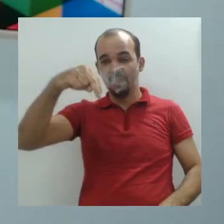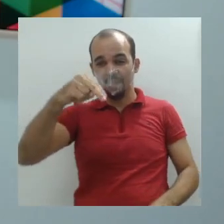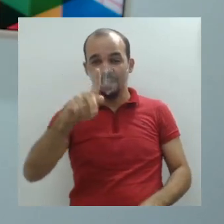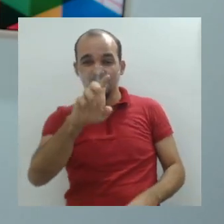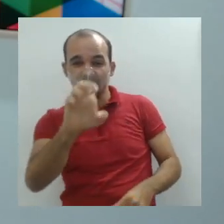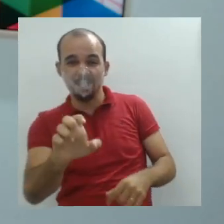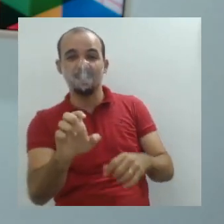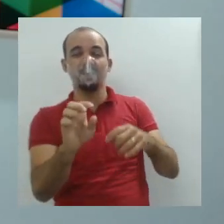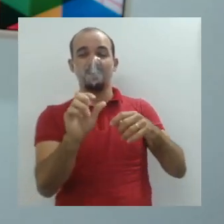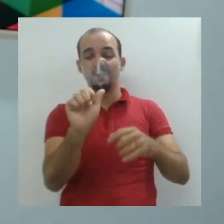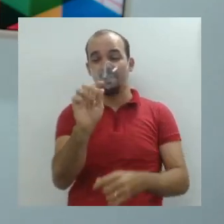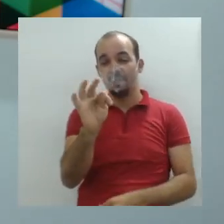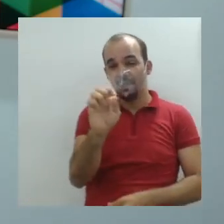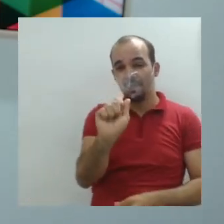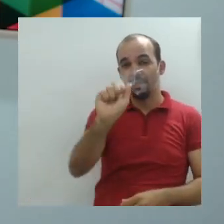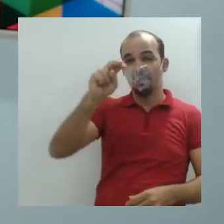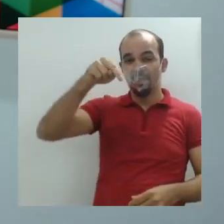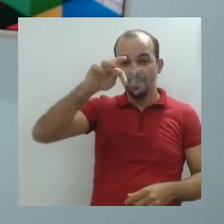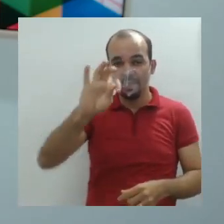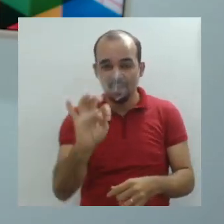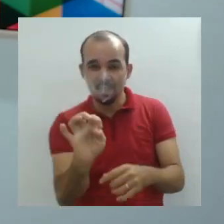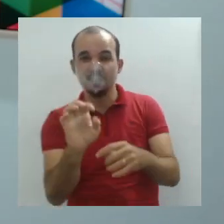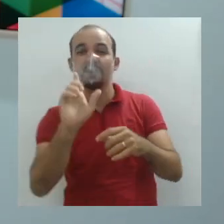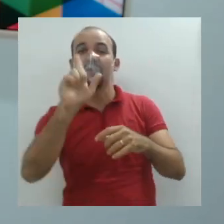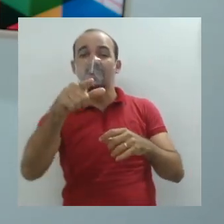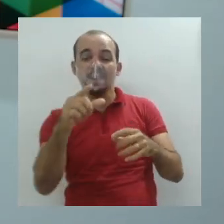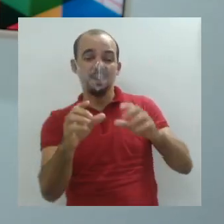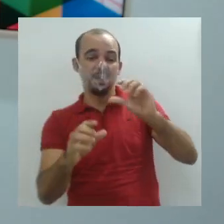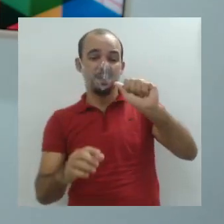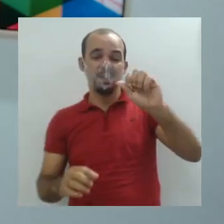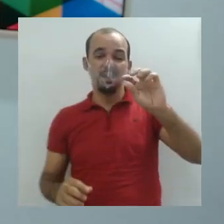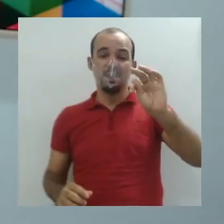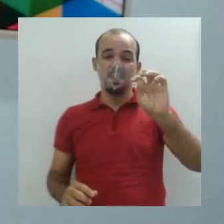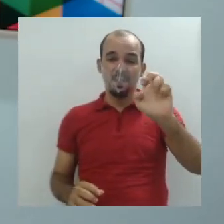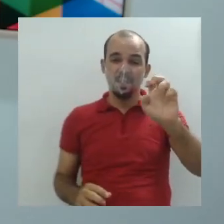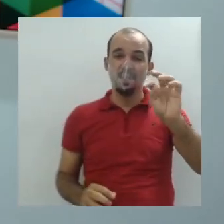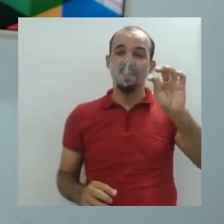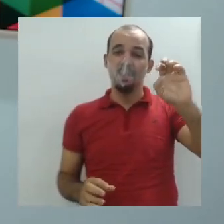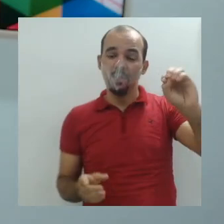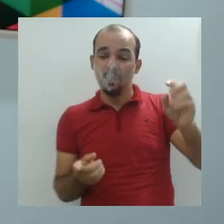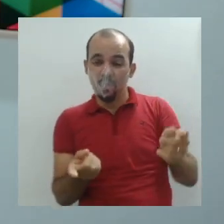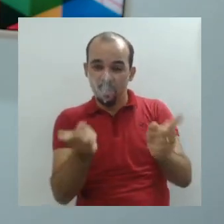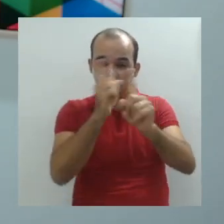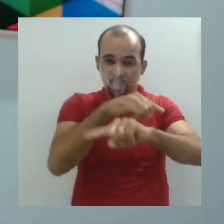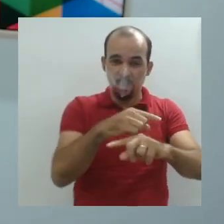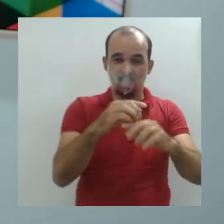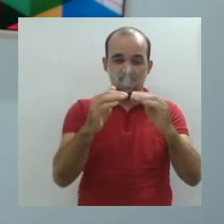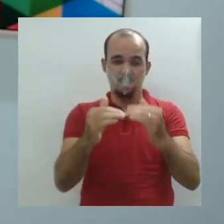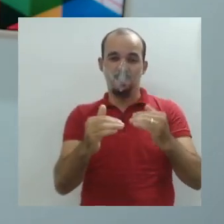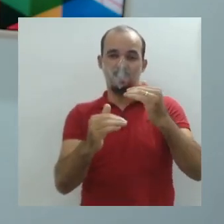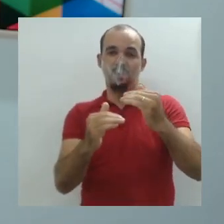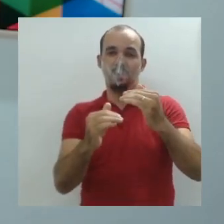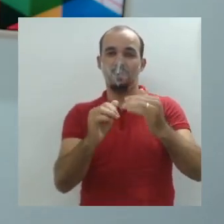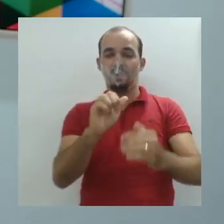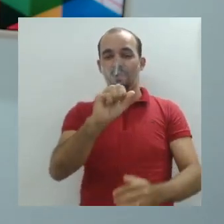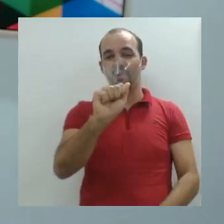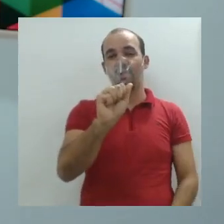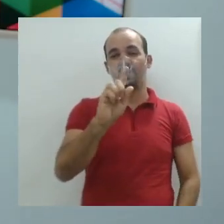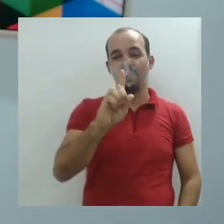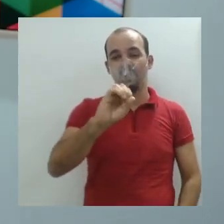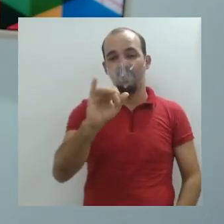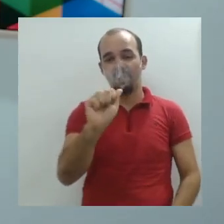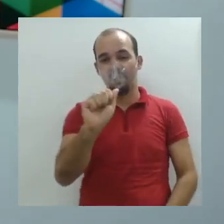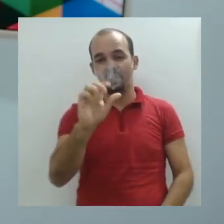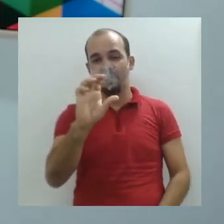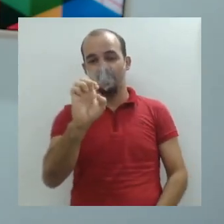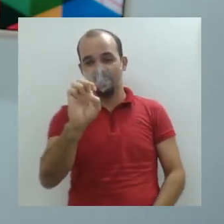adjacente. Tangente, tangente, gente, tangente, tangente, gente é o cateto oposto sobre o cateto adjacente. Você vai para o